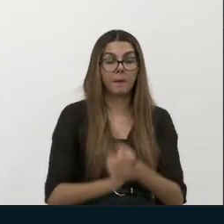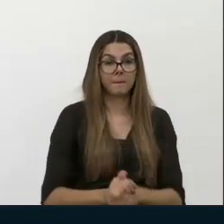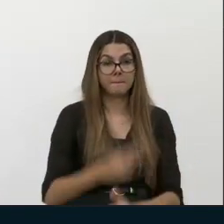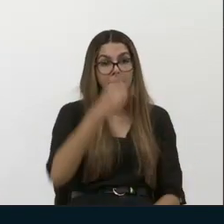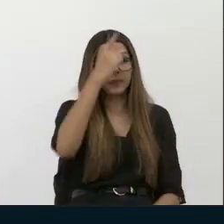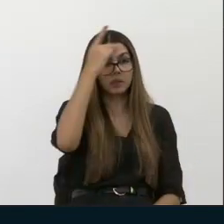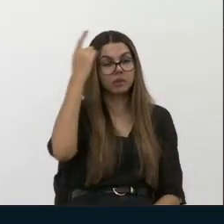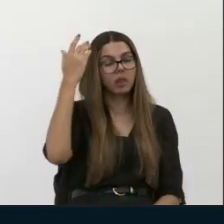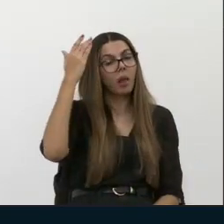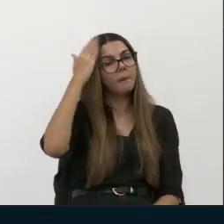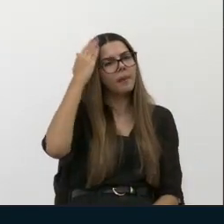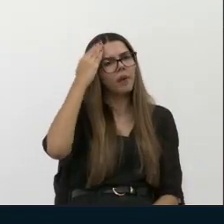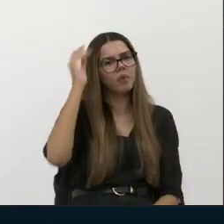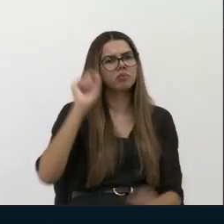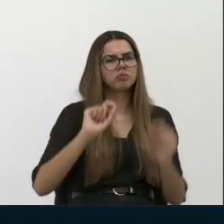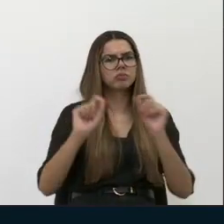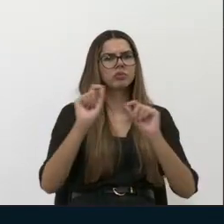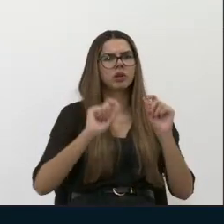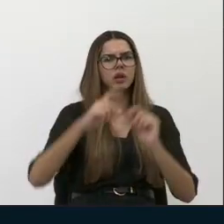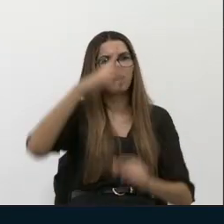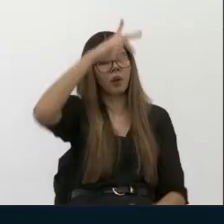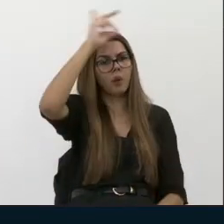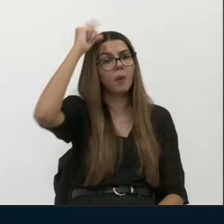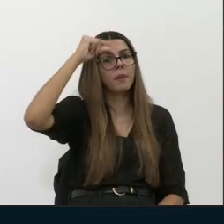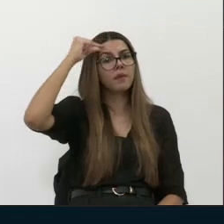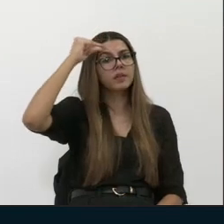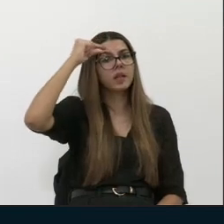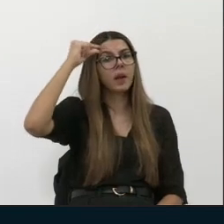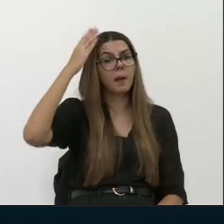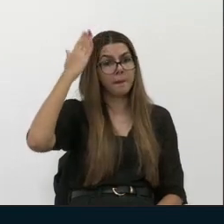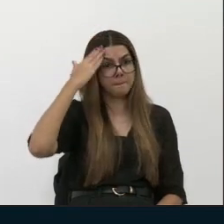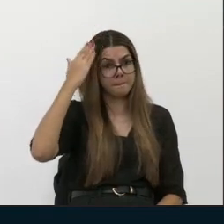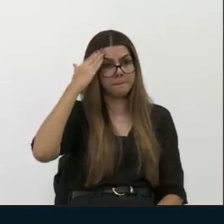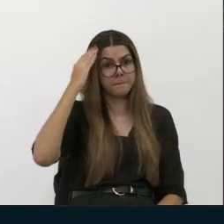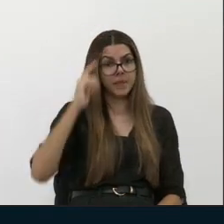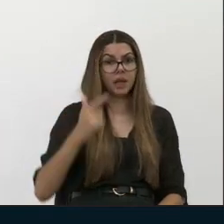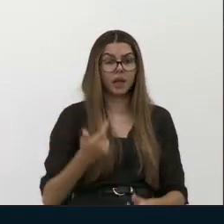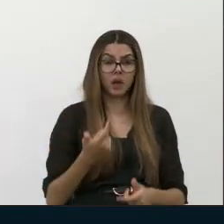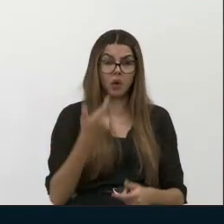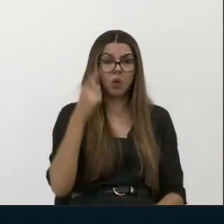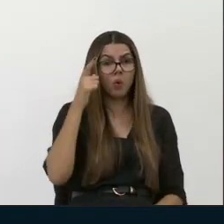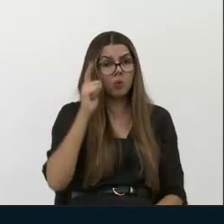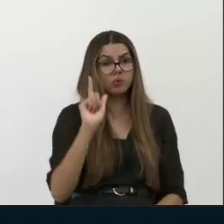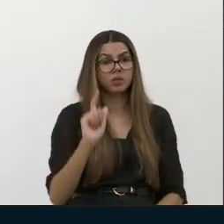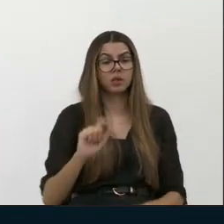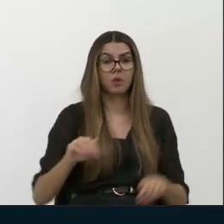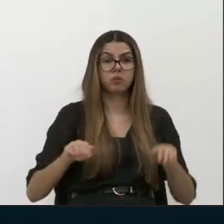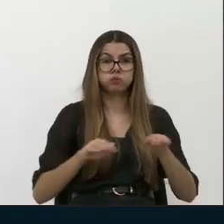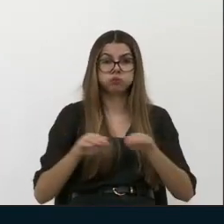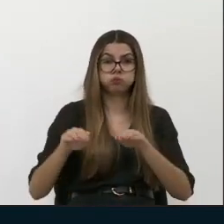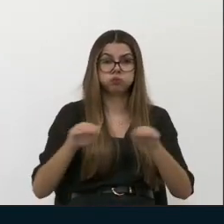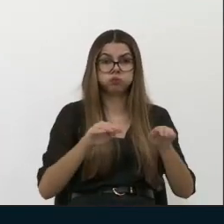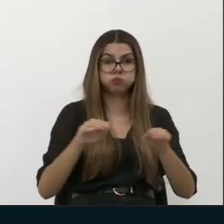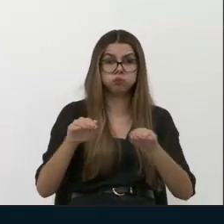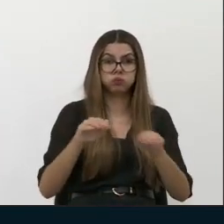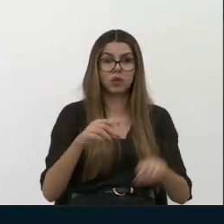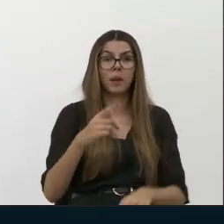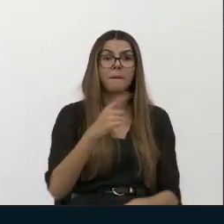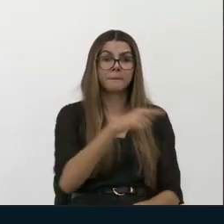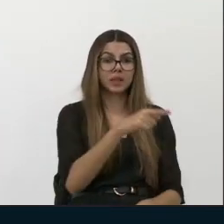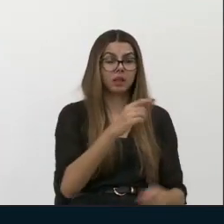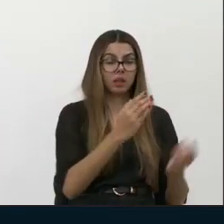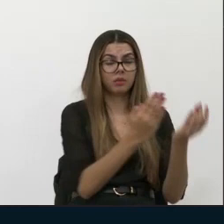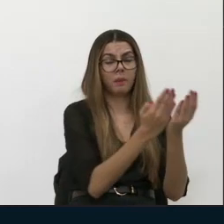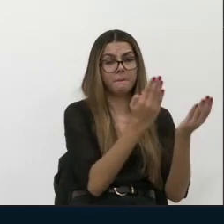o que vocês vão fazer, o que o prefeito vai fazer para resolver o problema do trânsito, porque quem passa pelo trevo de Bom